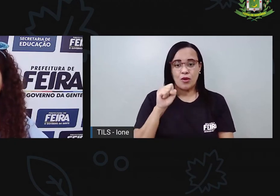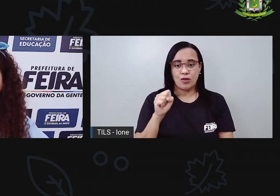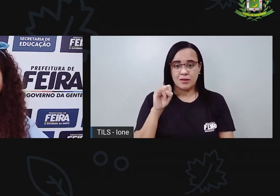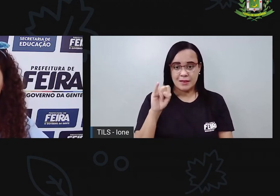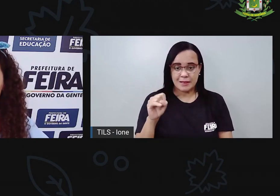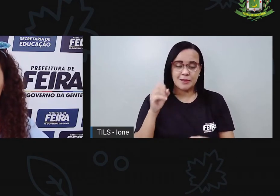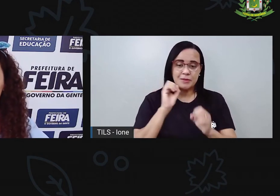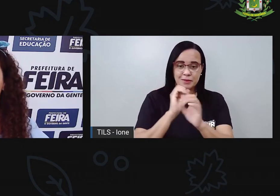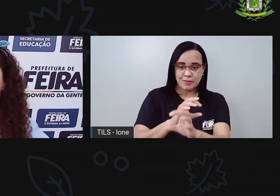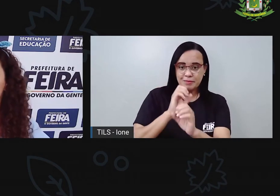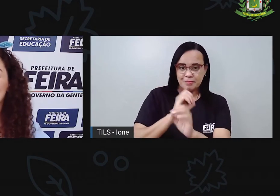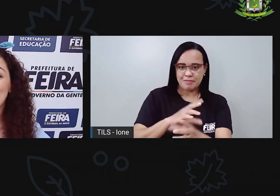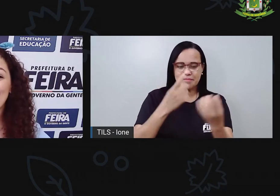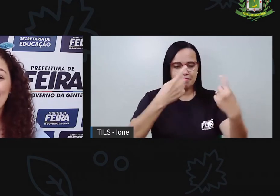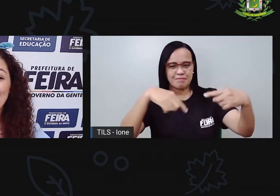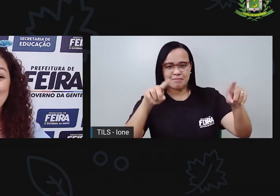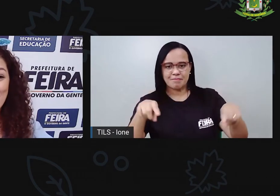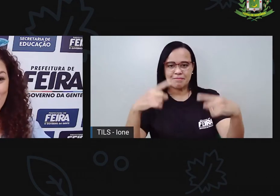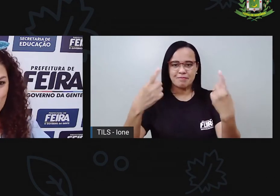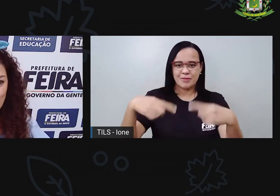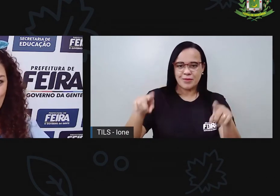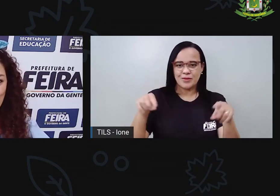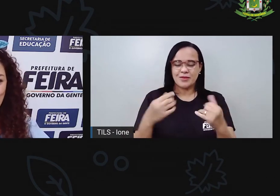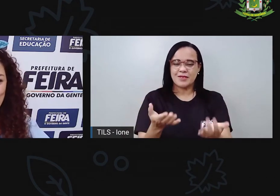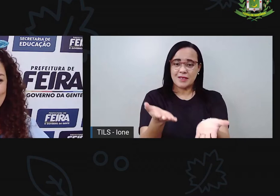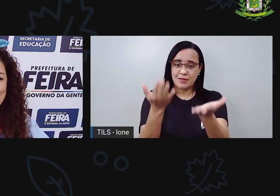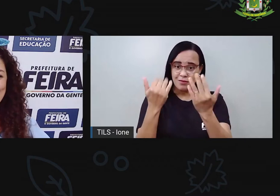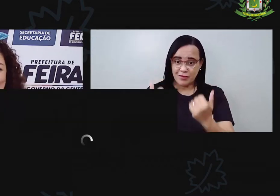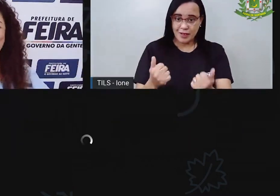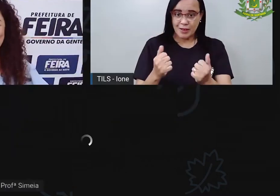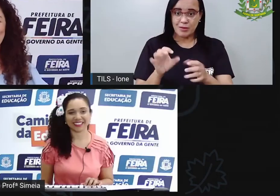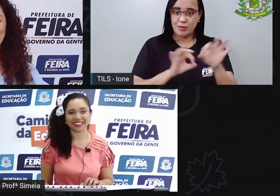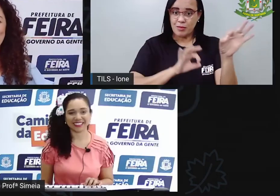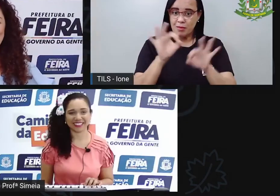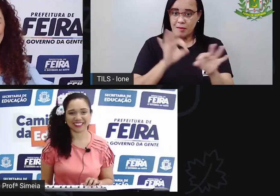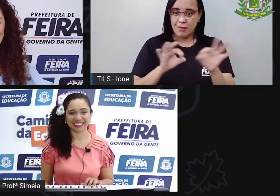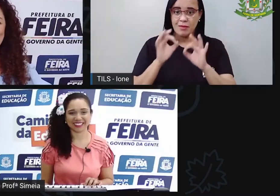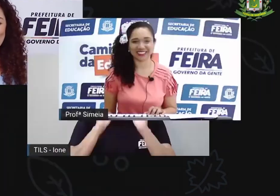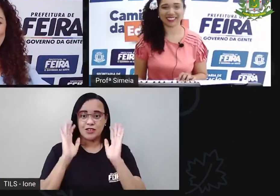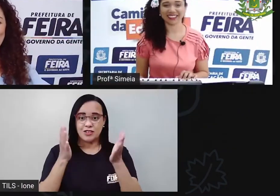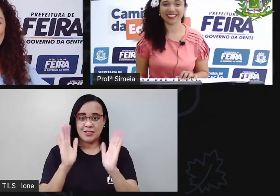sobre esse bichinho em próximo Já estamos prontos